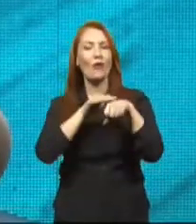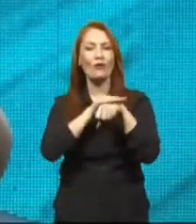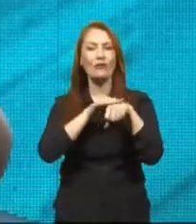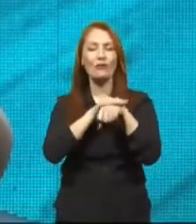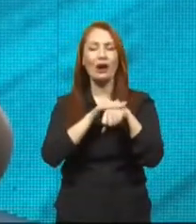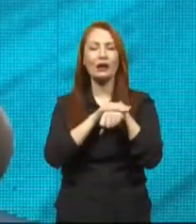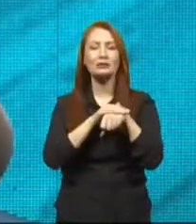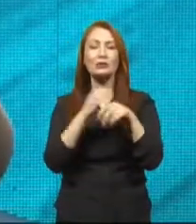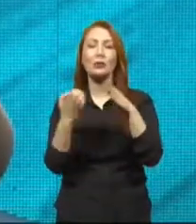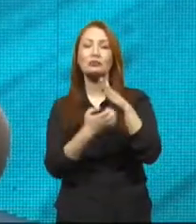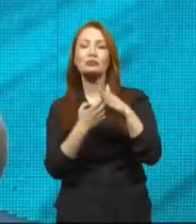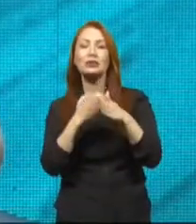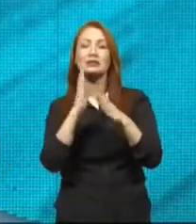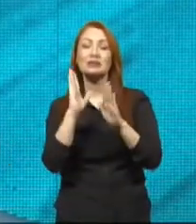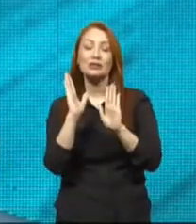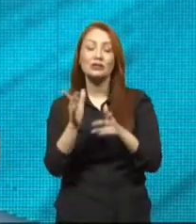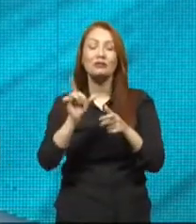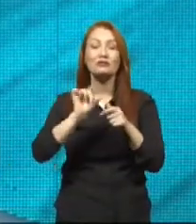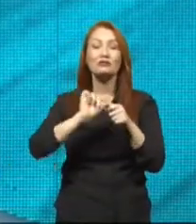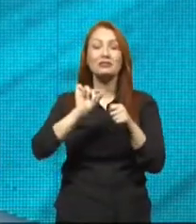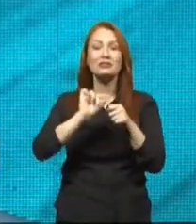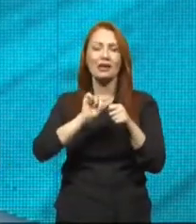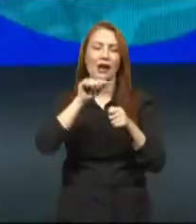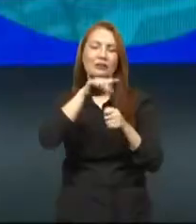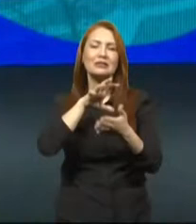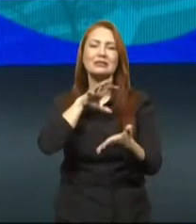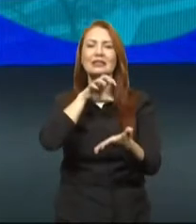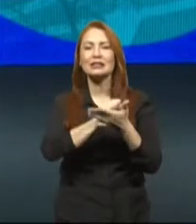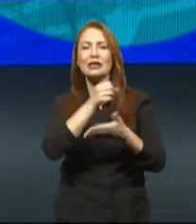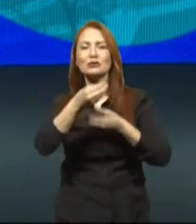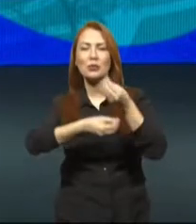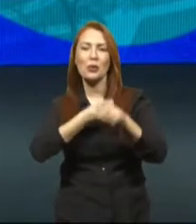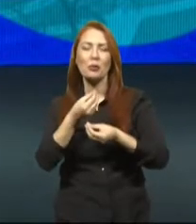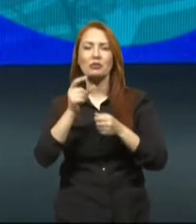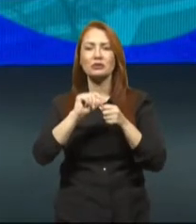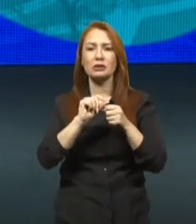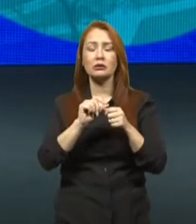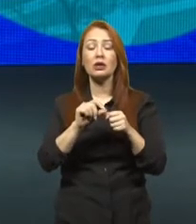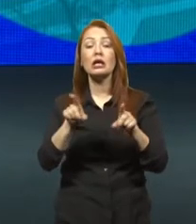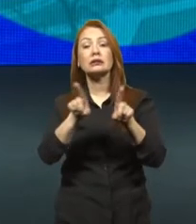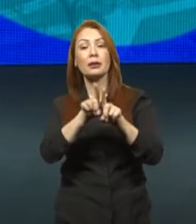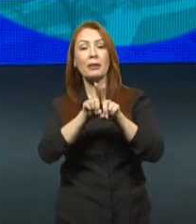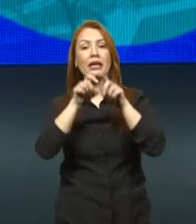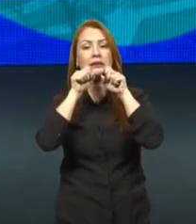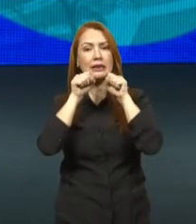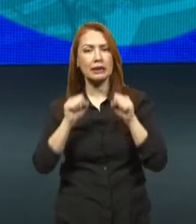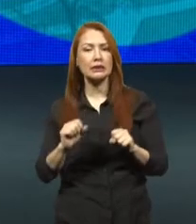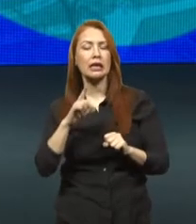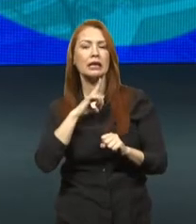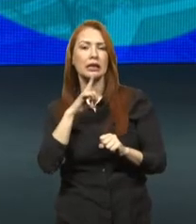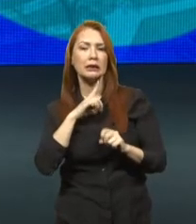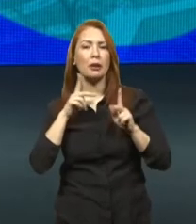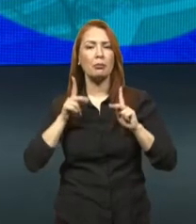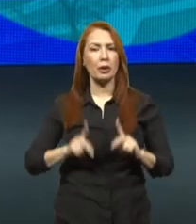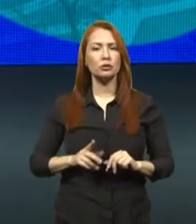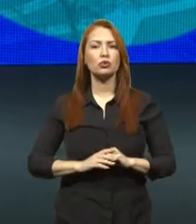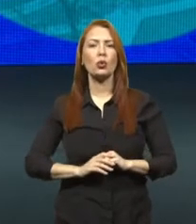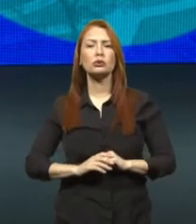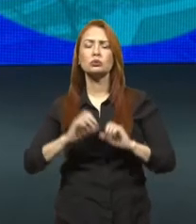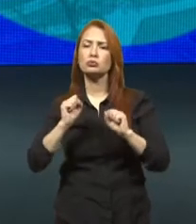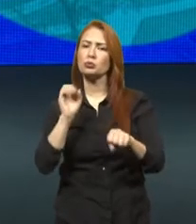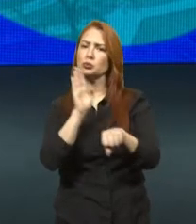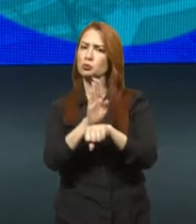assistência social que acontecem, exatamente, né? Exatamente, exatamente. E legal. Aí, na própria secretaria, tem consultores que estão habilitados a também... ajudar. Tirar todas